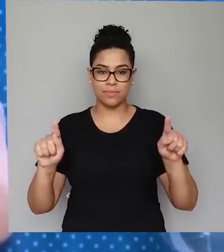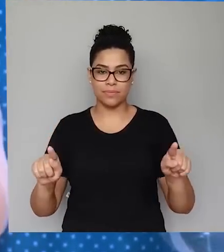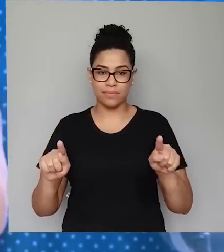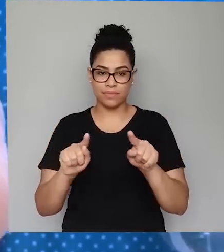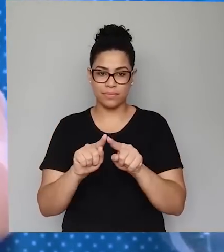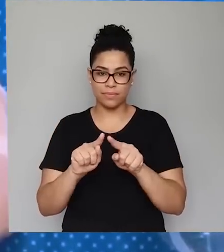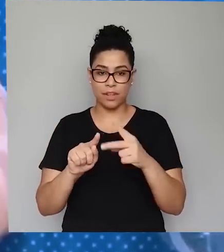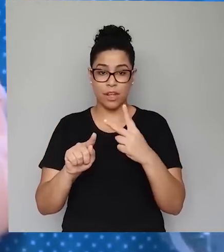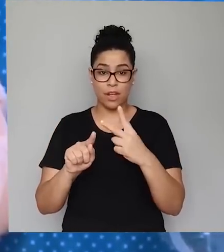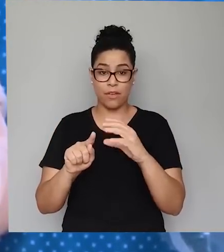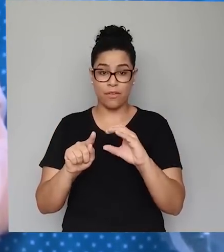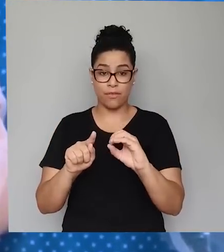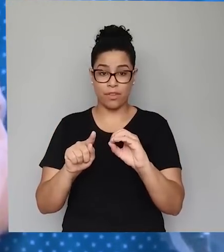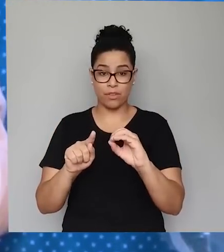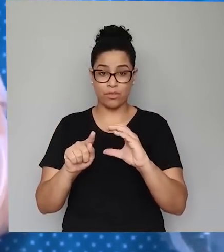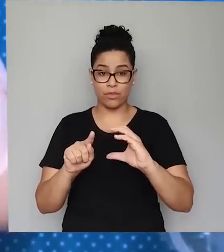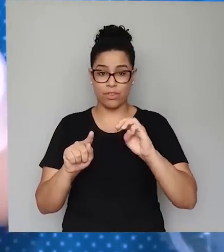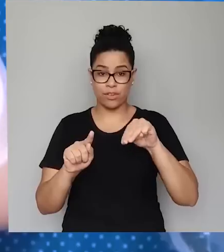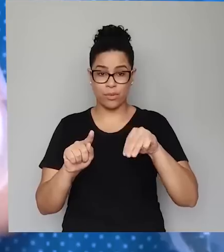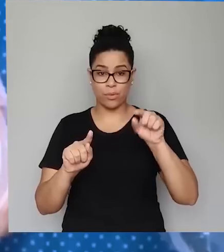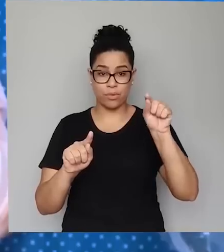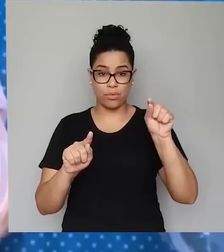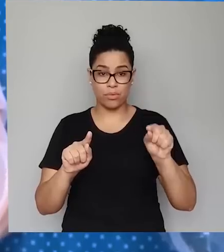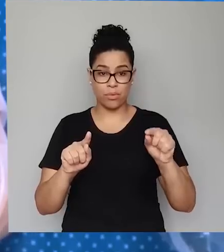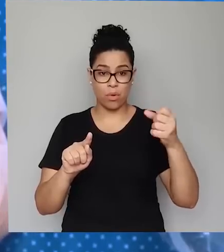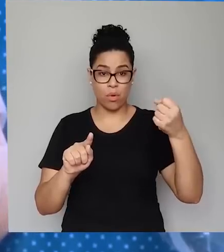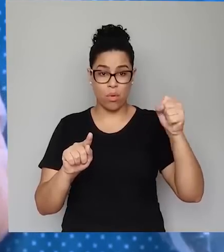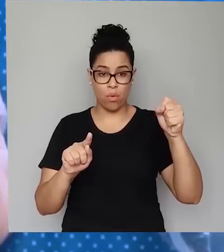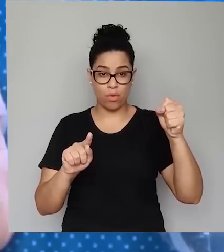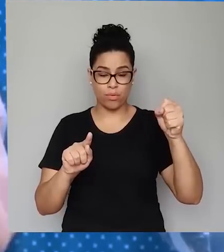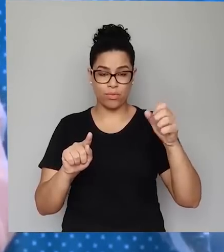8, 20 centímetros por 8.